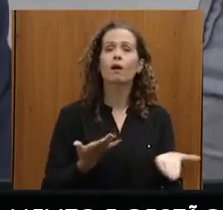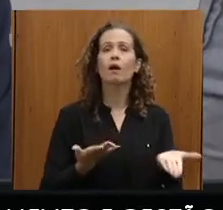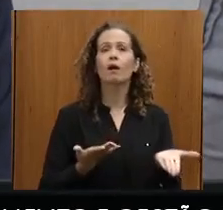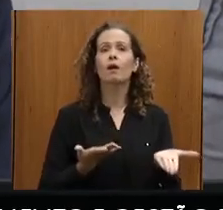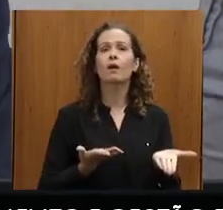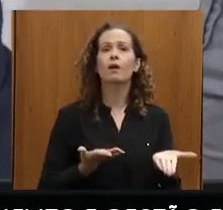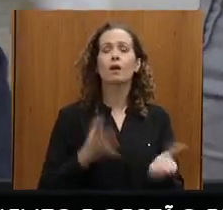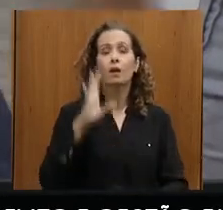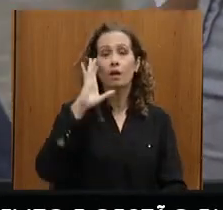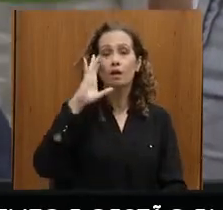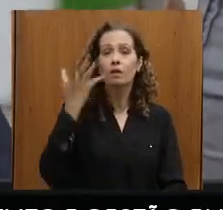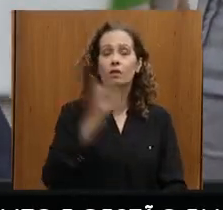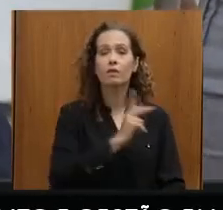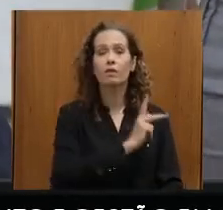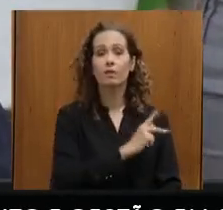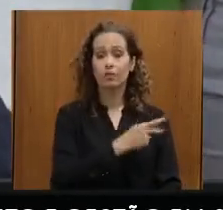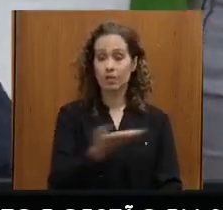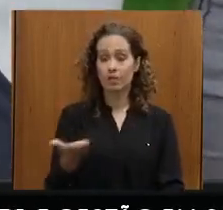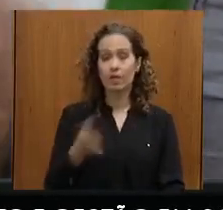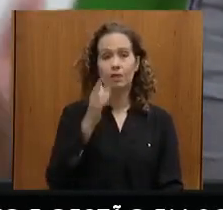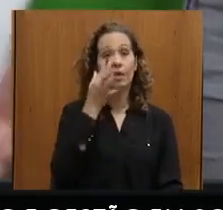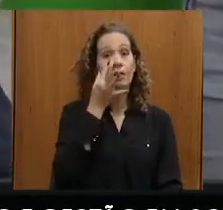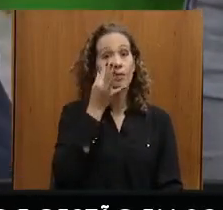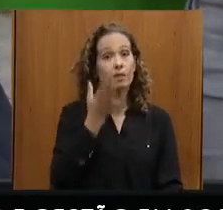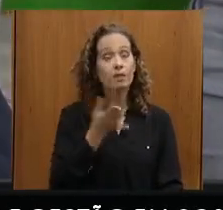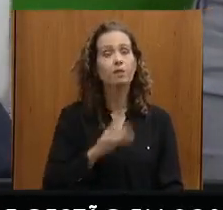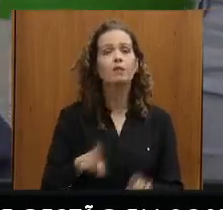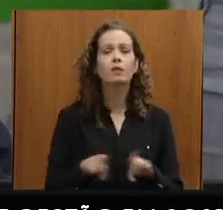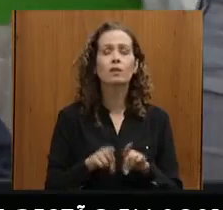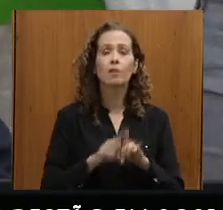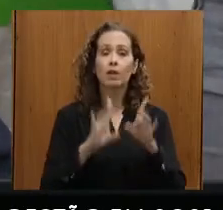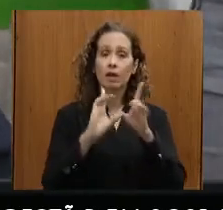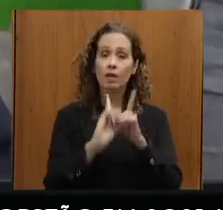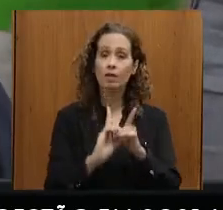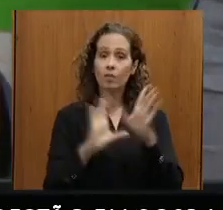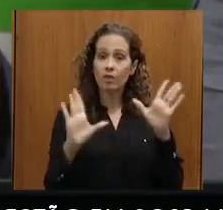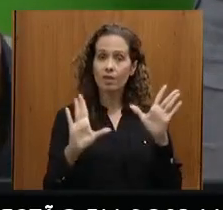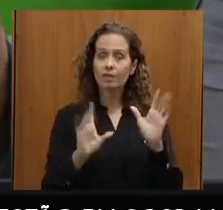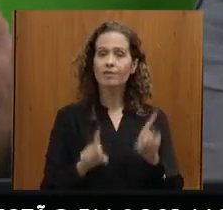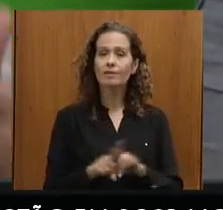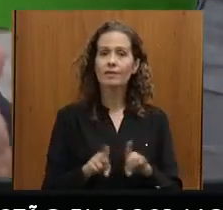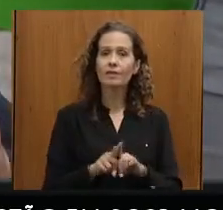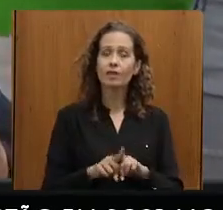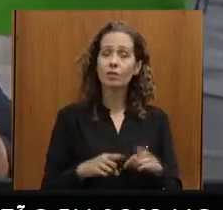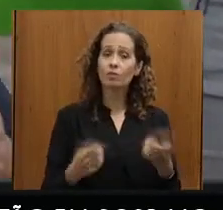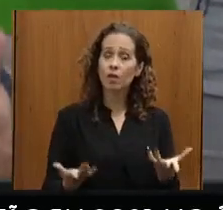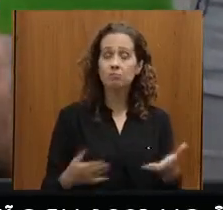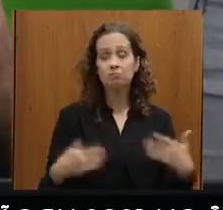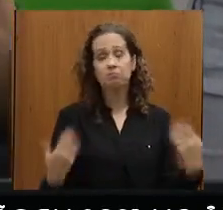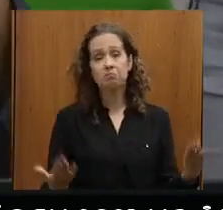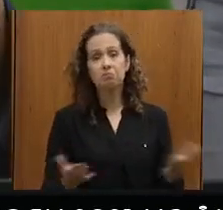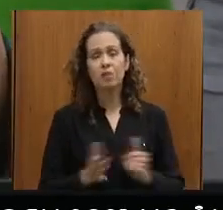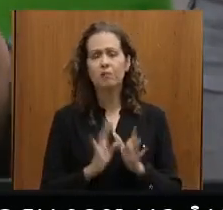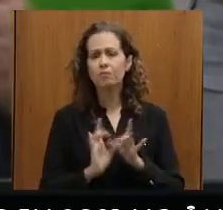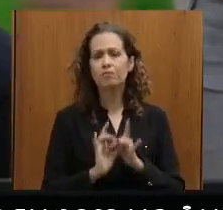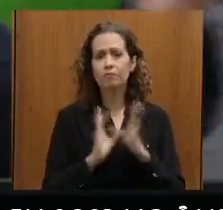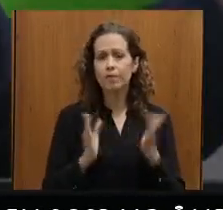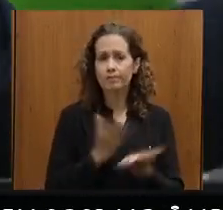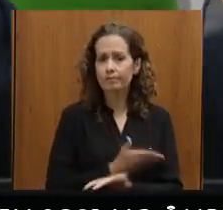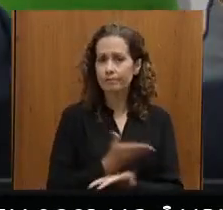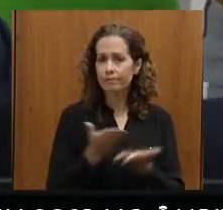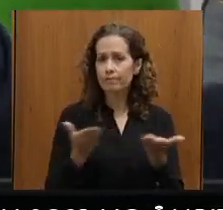vocês e agradecer a presença de vocês e ampliar a democracia aqui, eu vou facultar que vocês